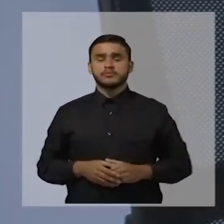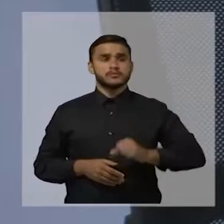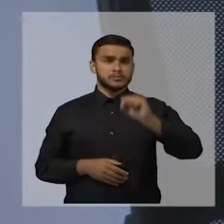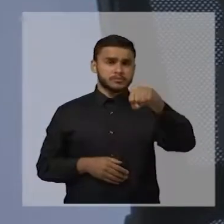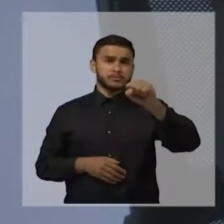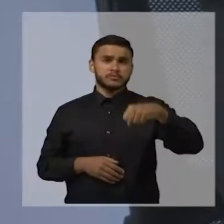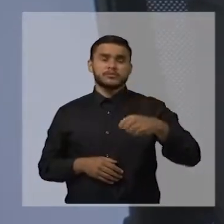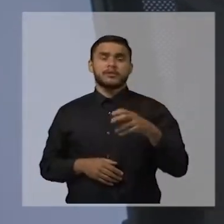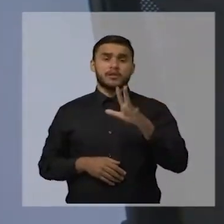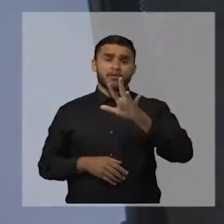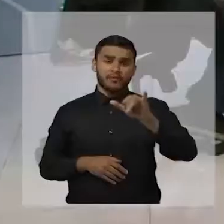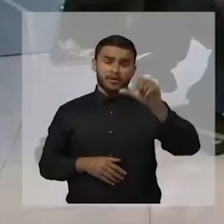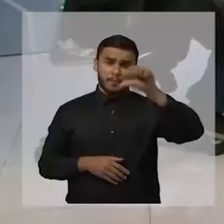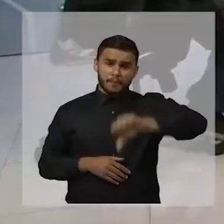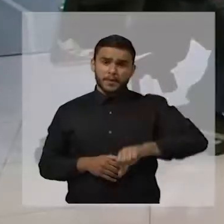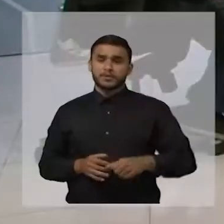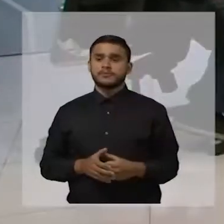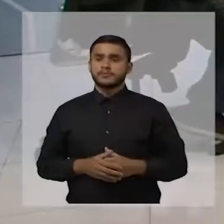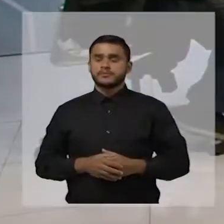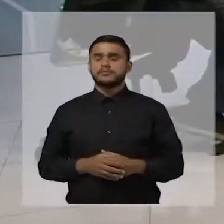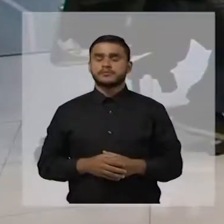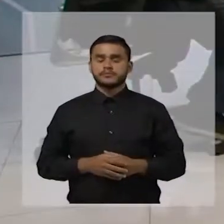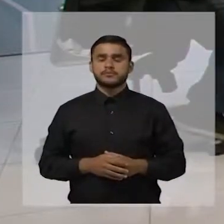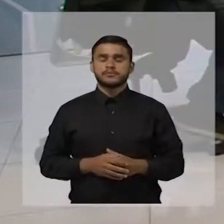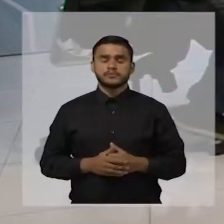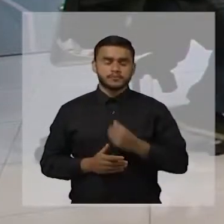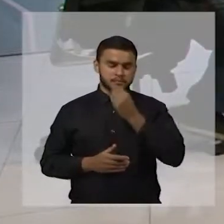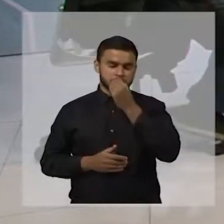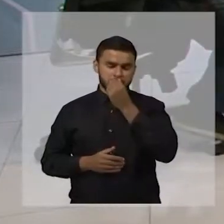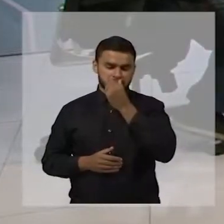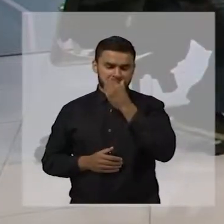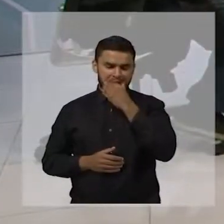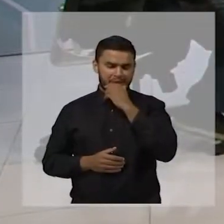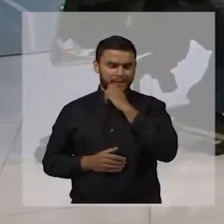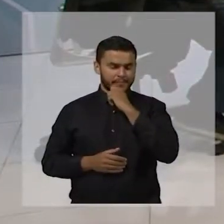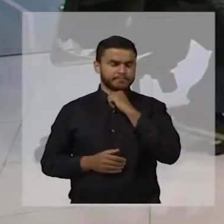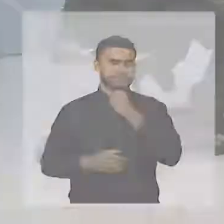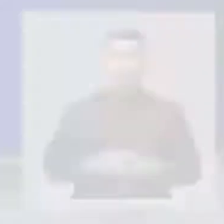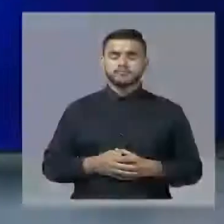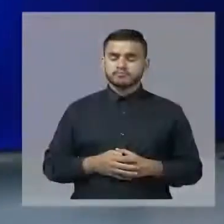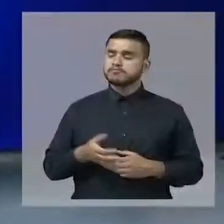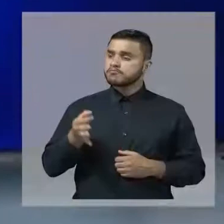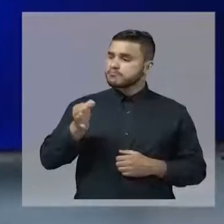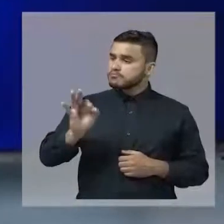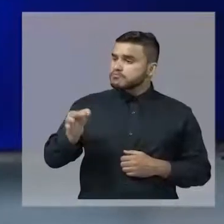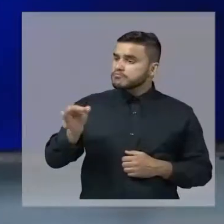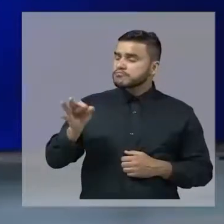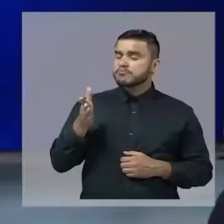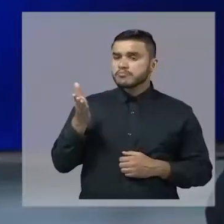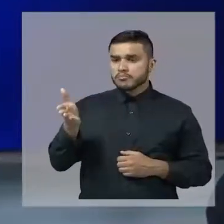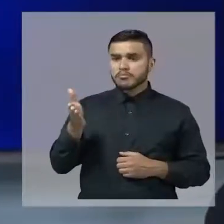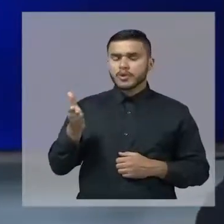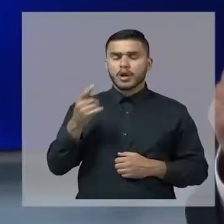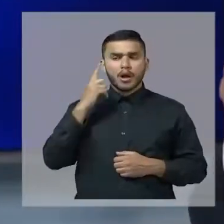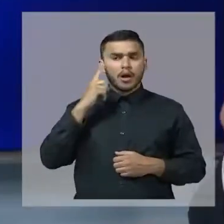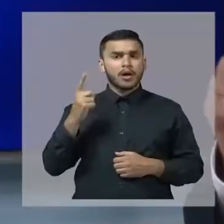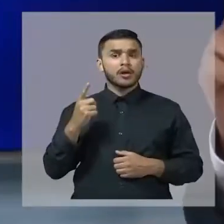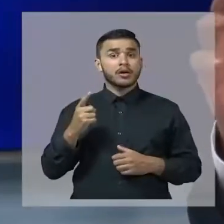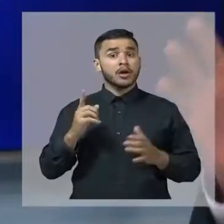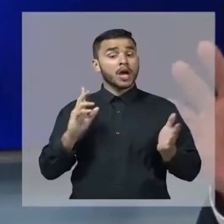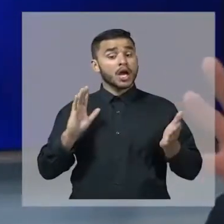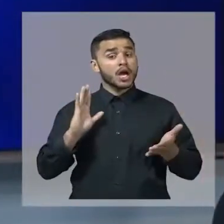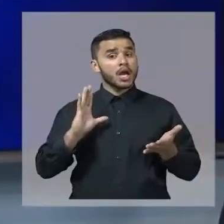ser pior. Ô, Djalma, para você... Se tiver pires para levar. Em relação aos chamados